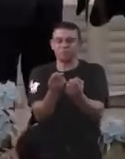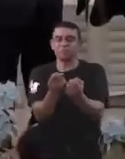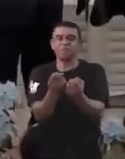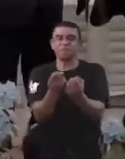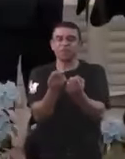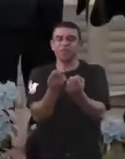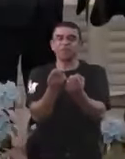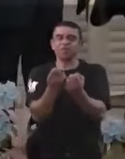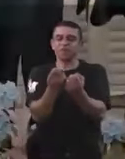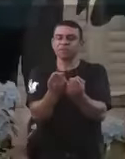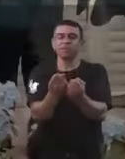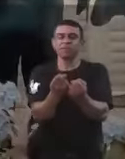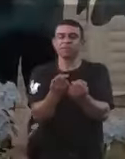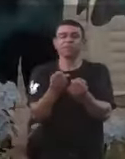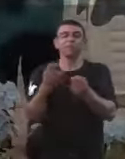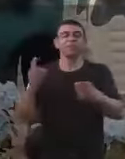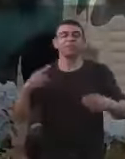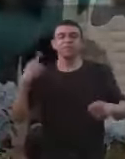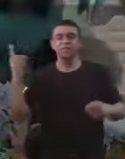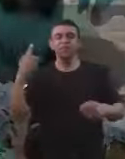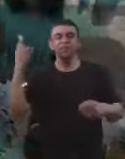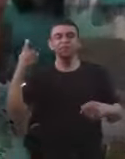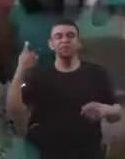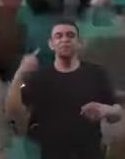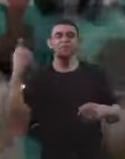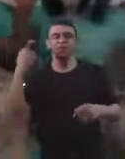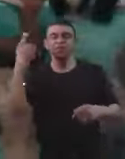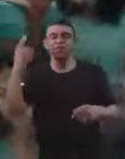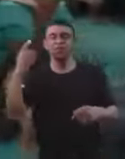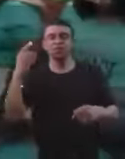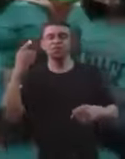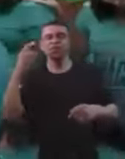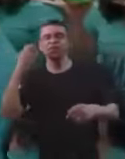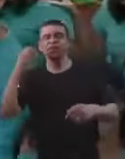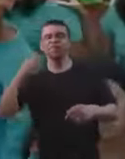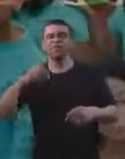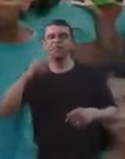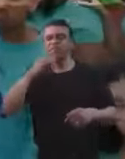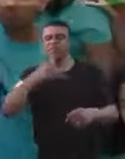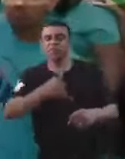fé. A graça é Cristo